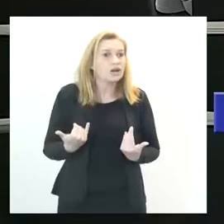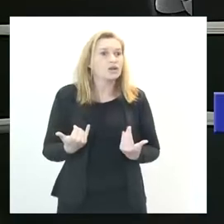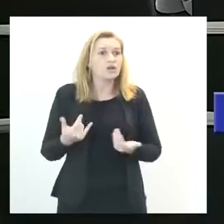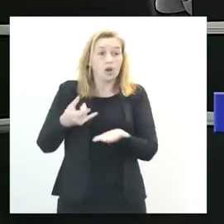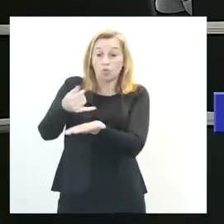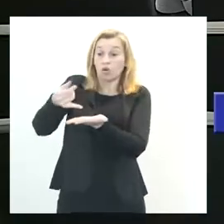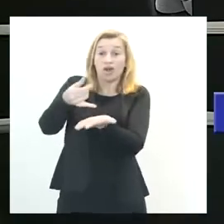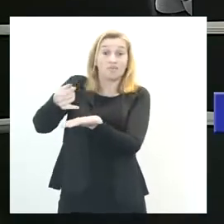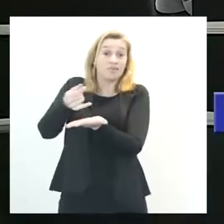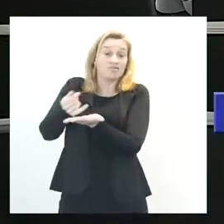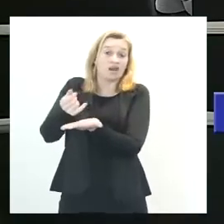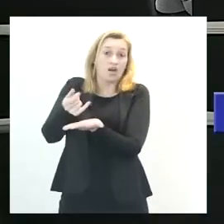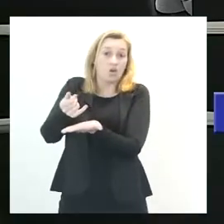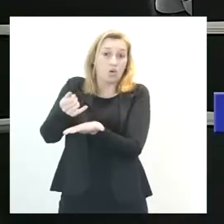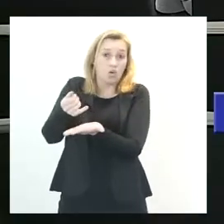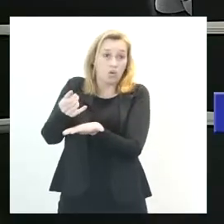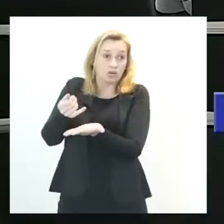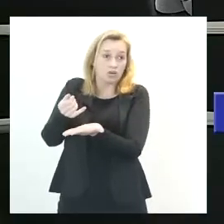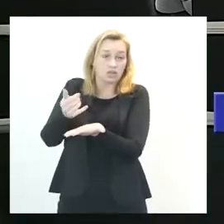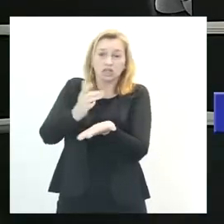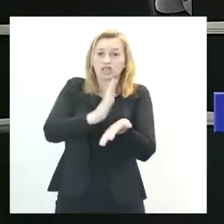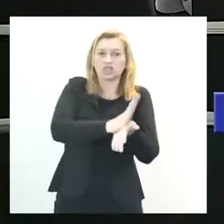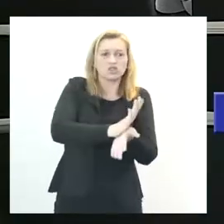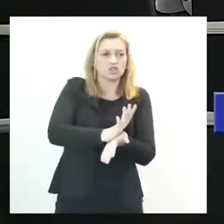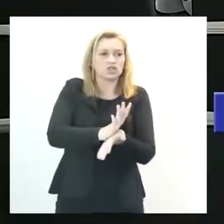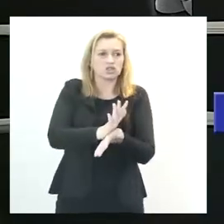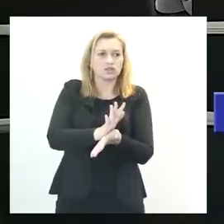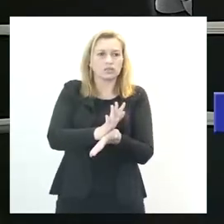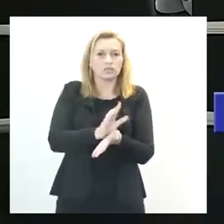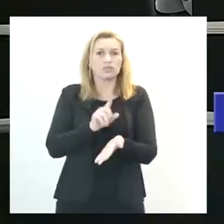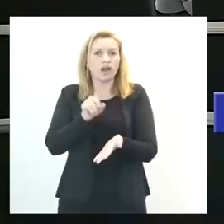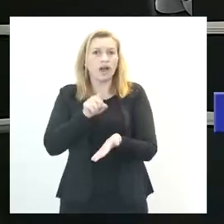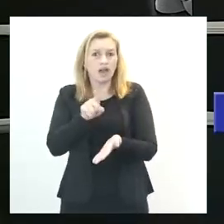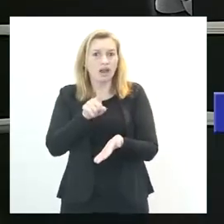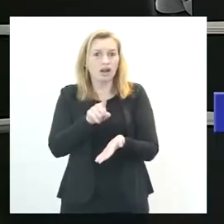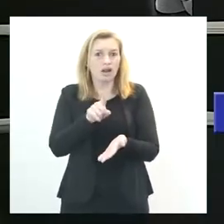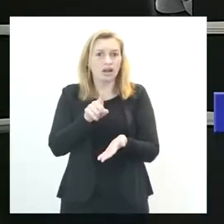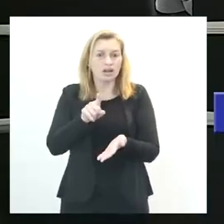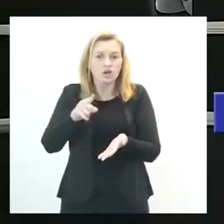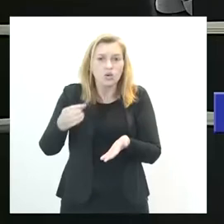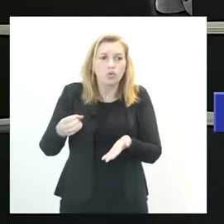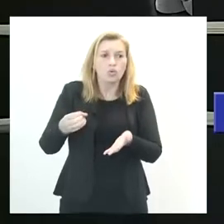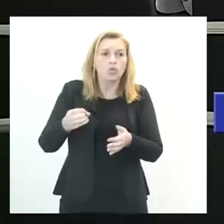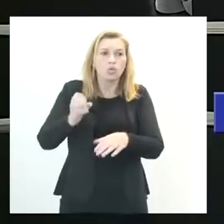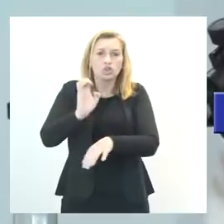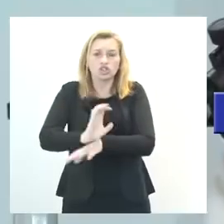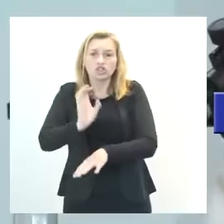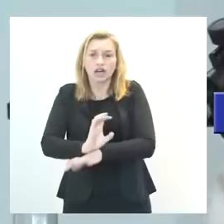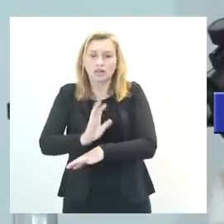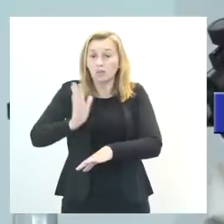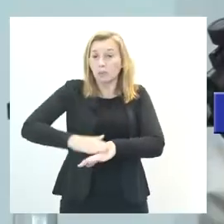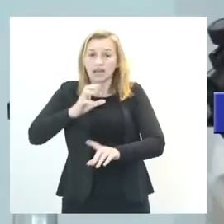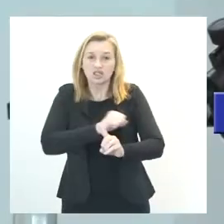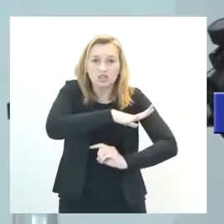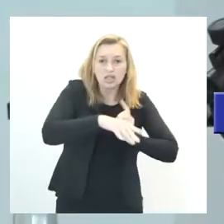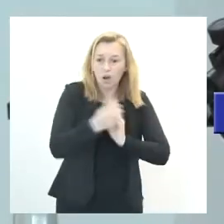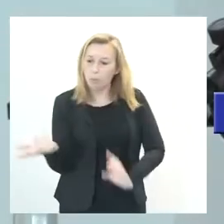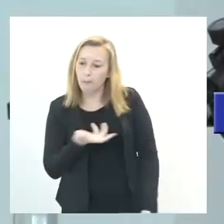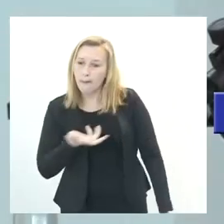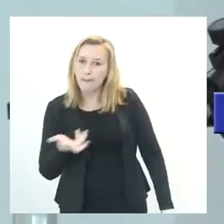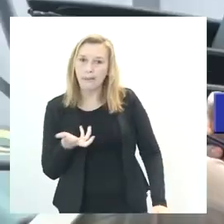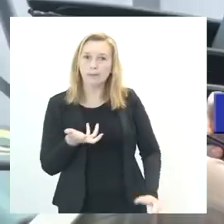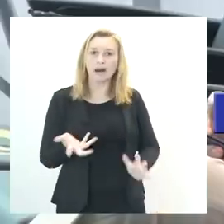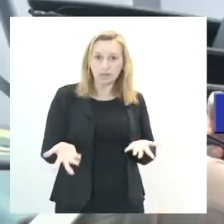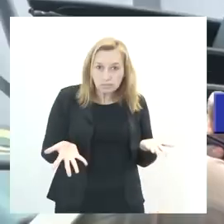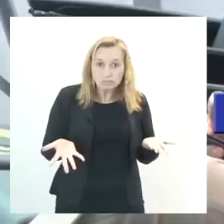Capital que tá desmontando com violência plena certo o estádio bem social mais acelerado que as demais governantes passaram por